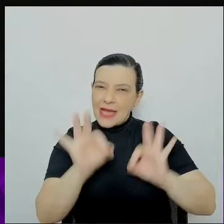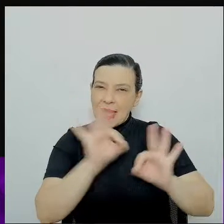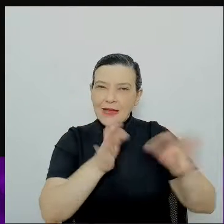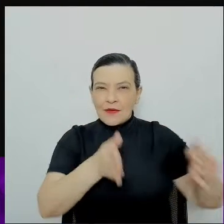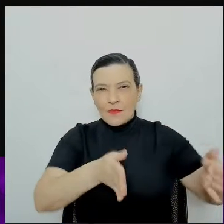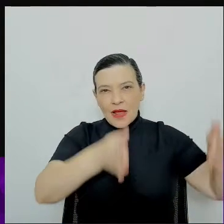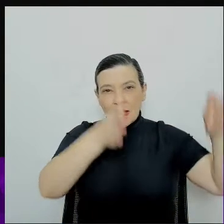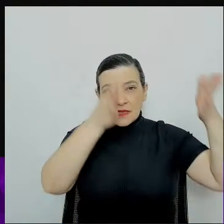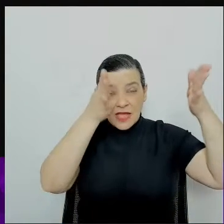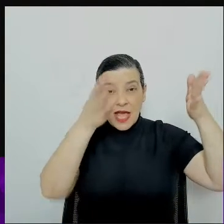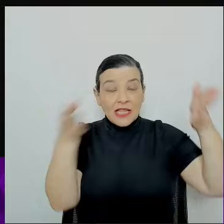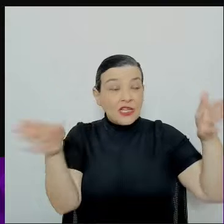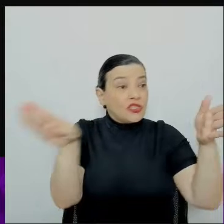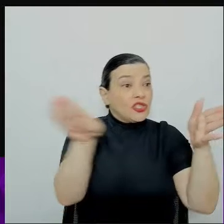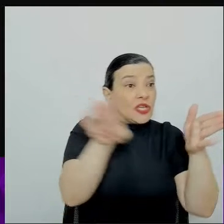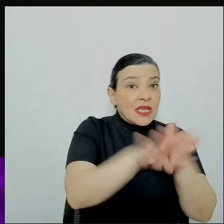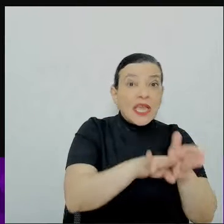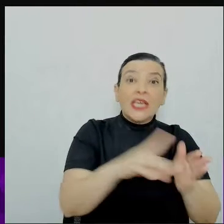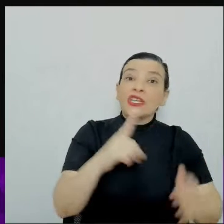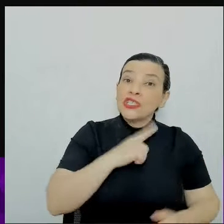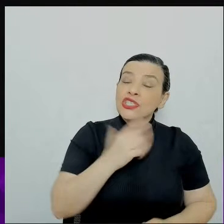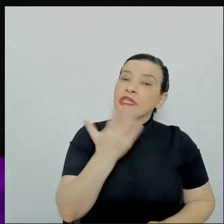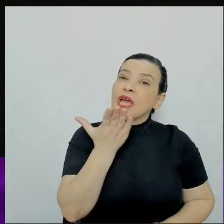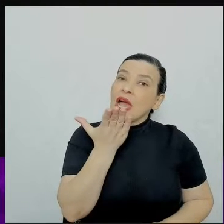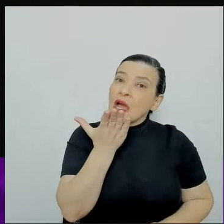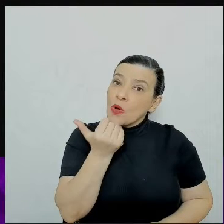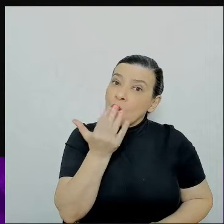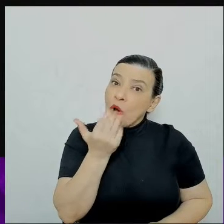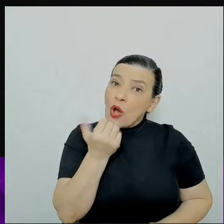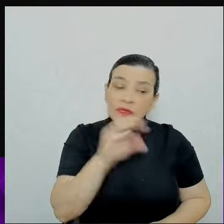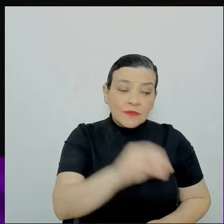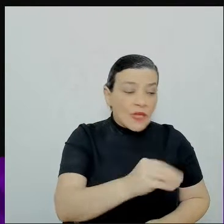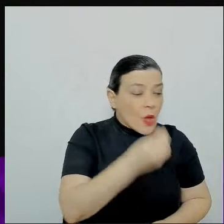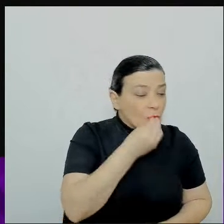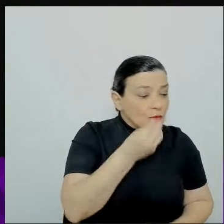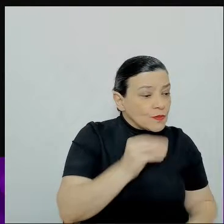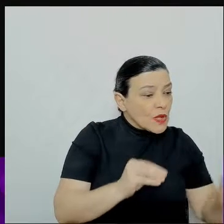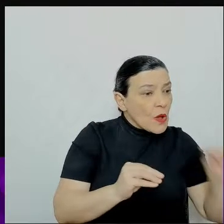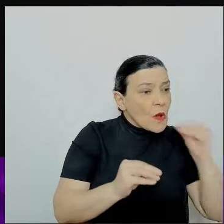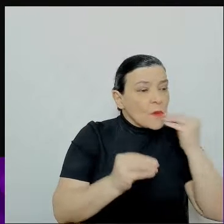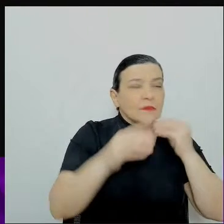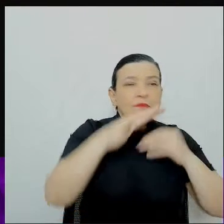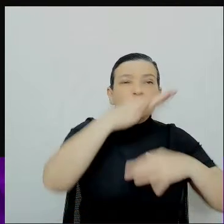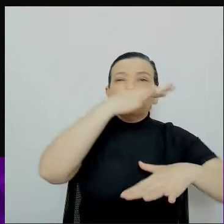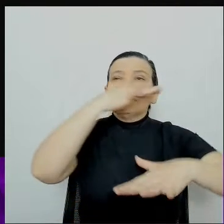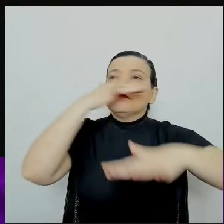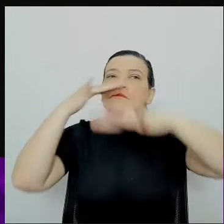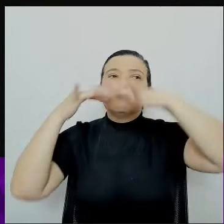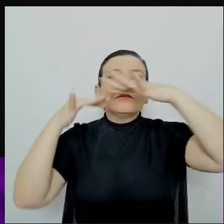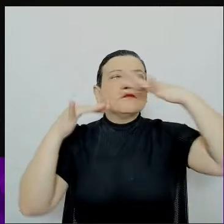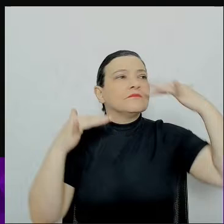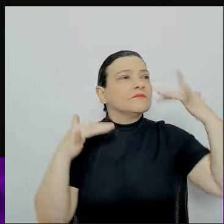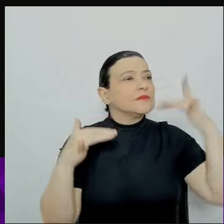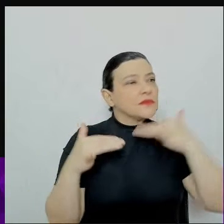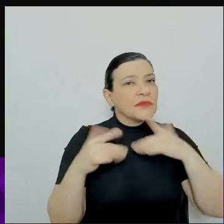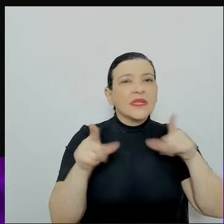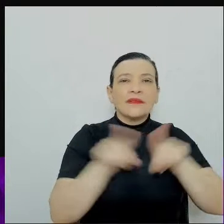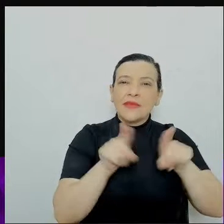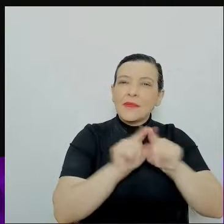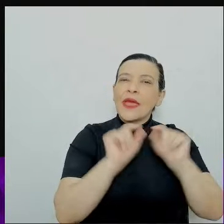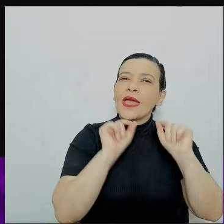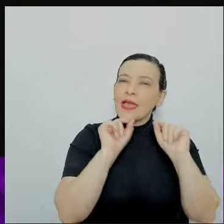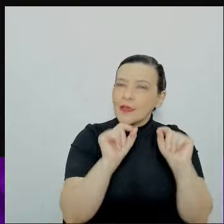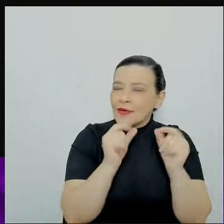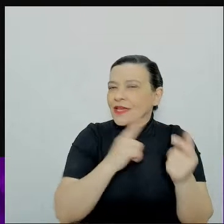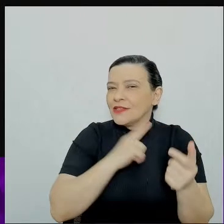como cortesia, um cheiro agradável, tinha recadinhos falando para que eu tivesse uma boa experiência, assim como